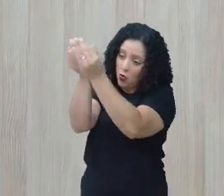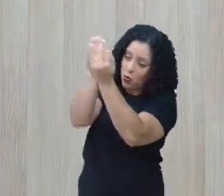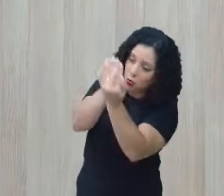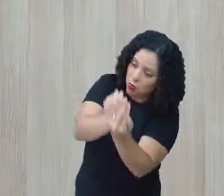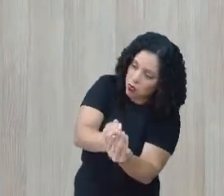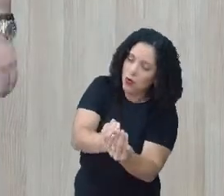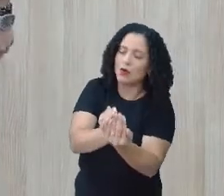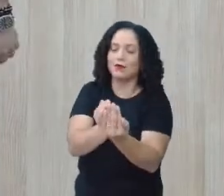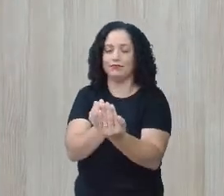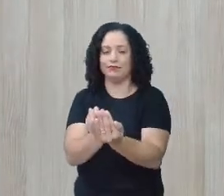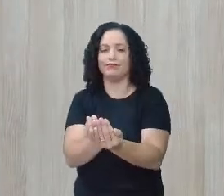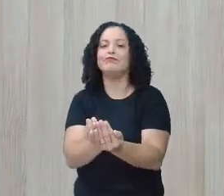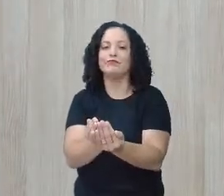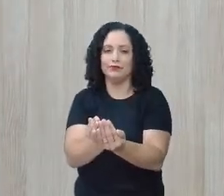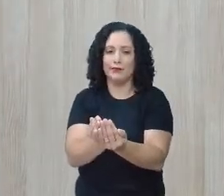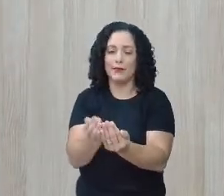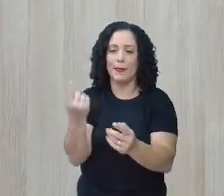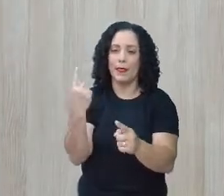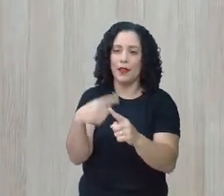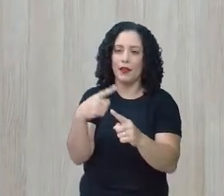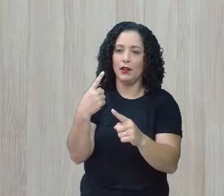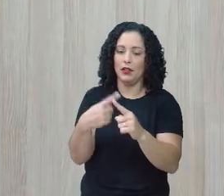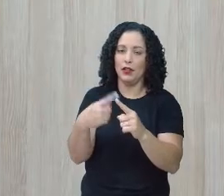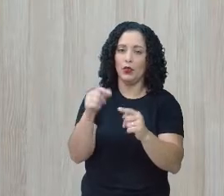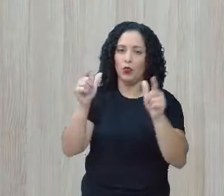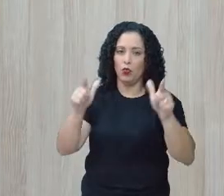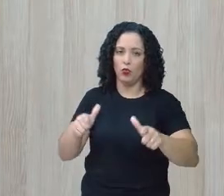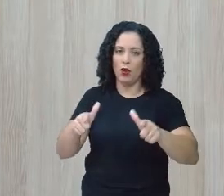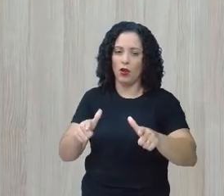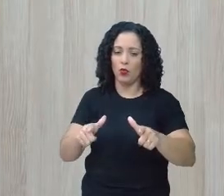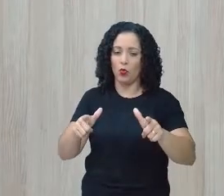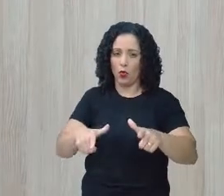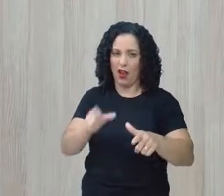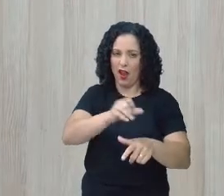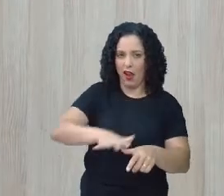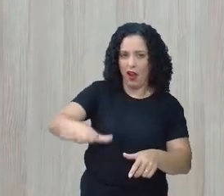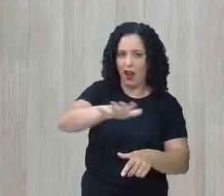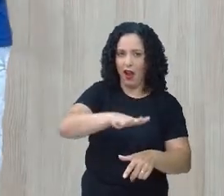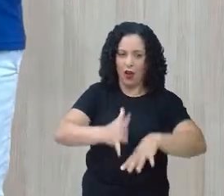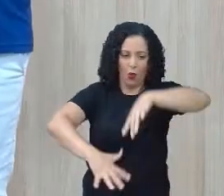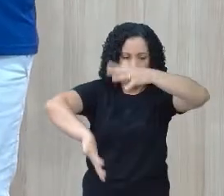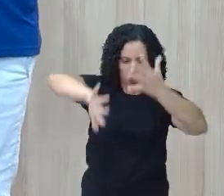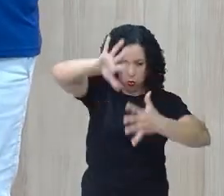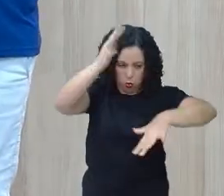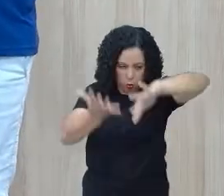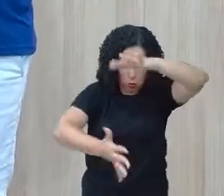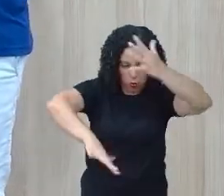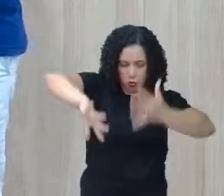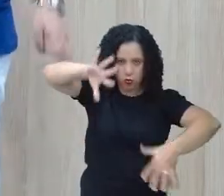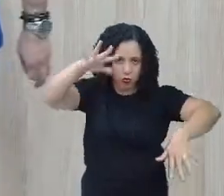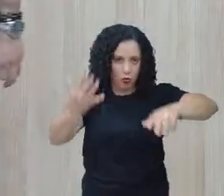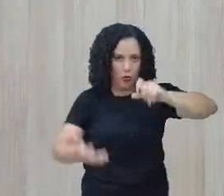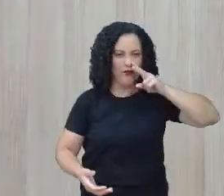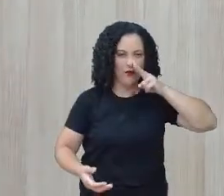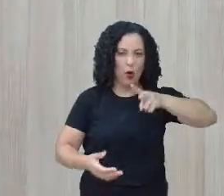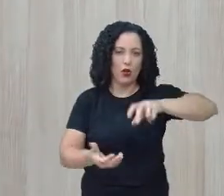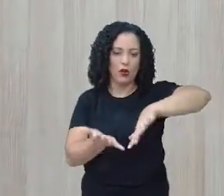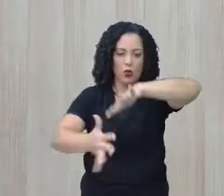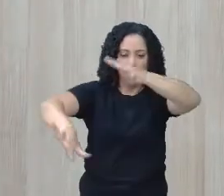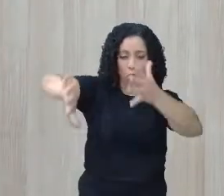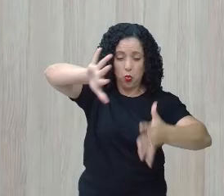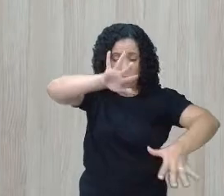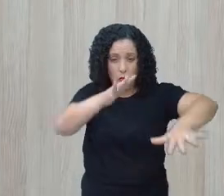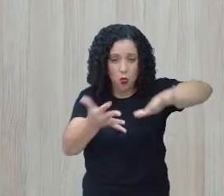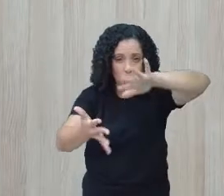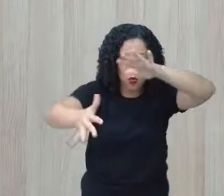não deu esse nome, né, ele chamava de Cabo das Tormentas, né? A tormenta é uma tempestade, né, muito forte. Então, ele vai